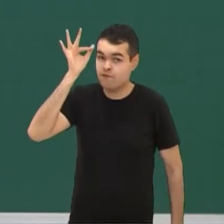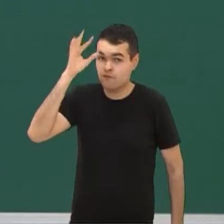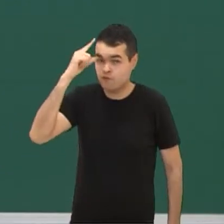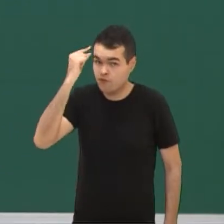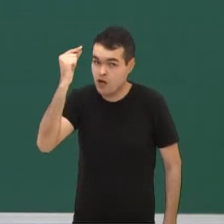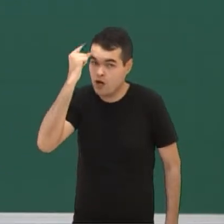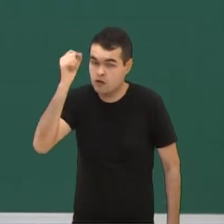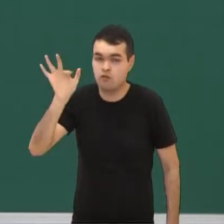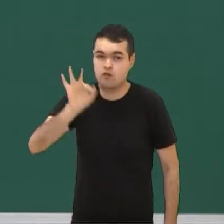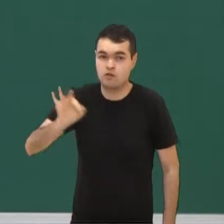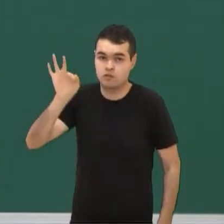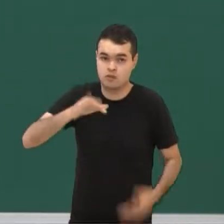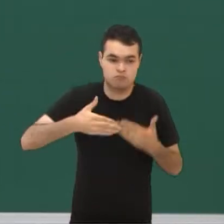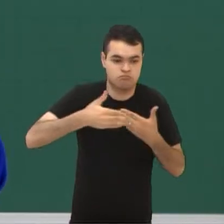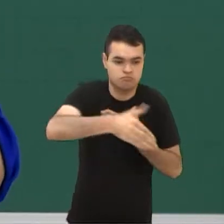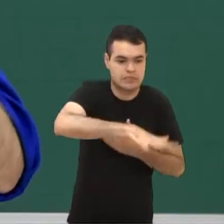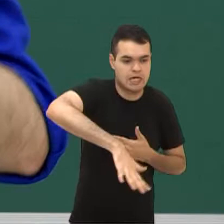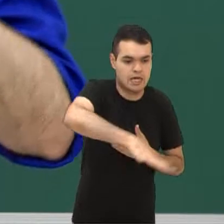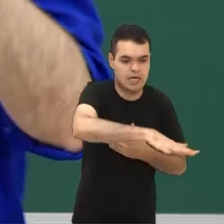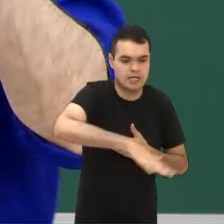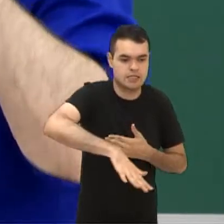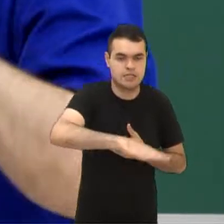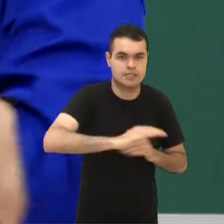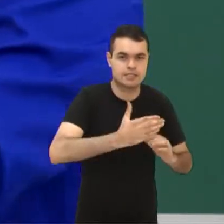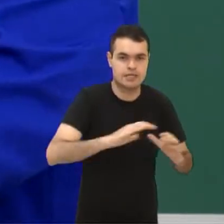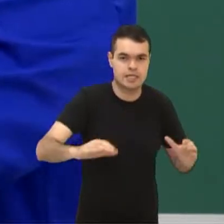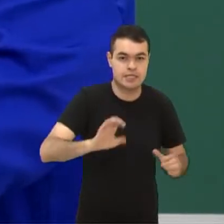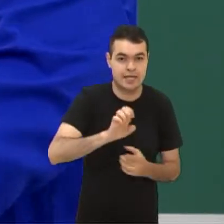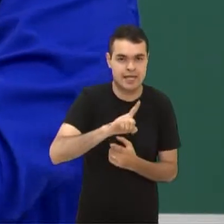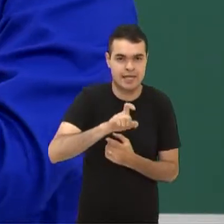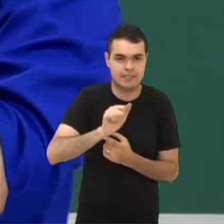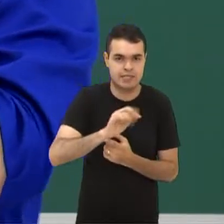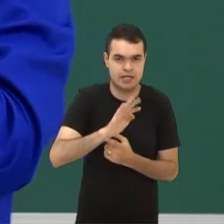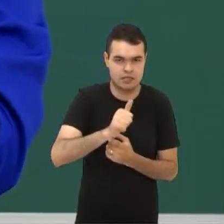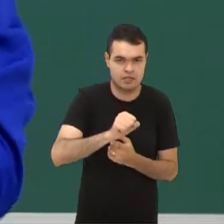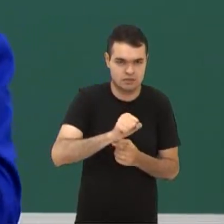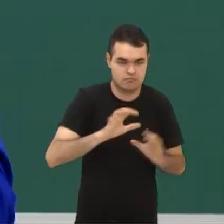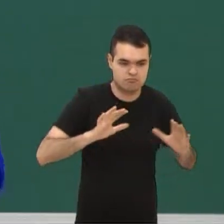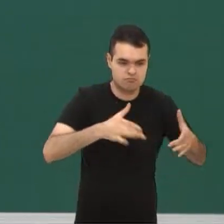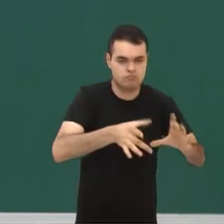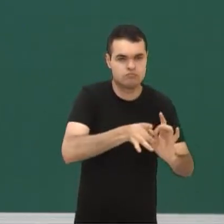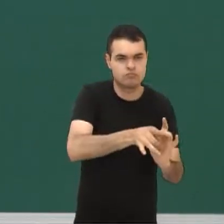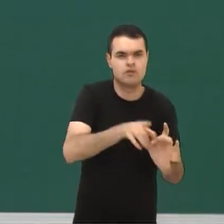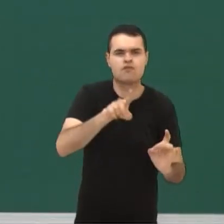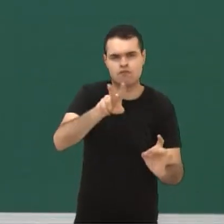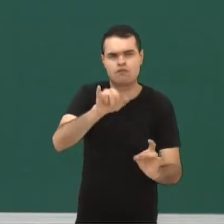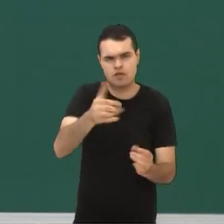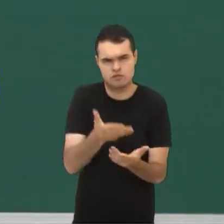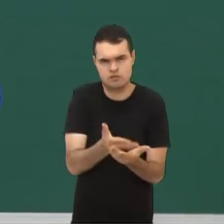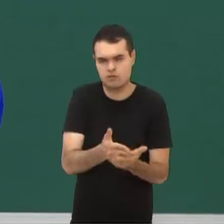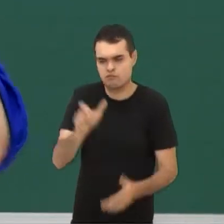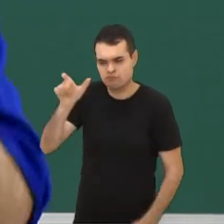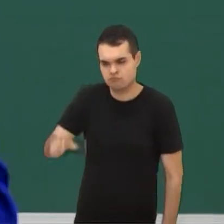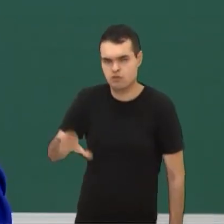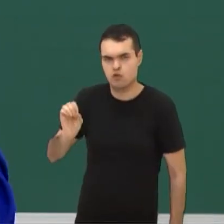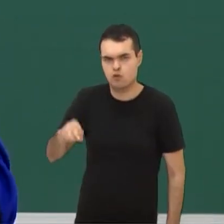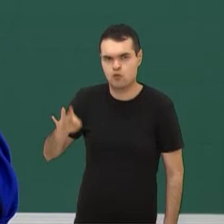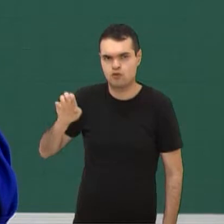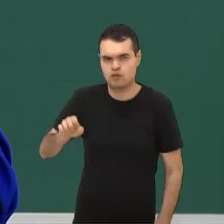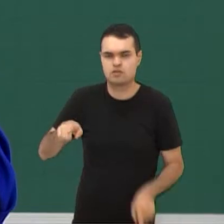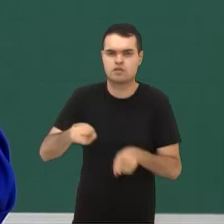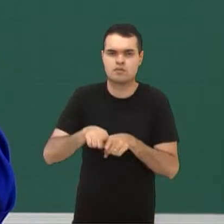alguma área das ciências exatas, você vai ver lá o Augusto Conte, você vai ver de novo sobre